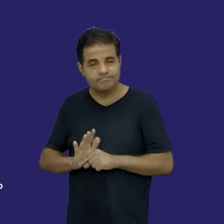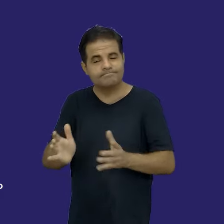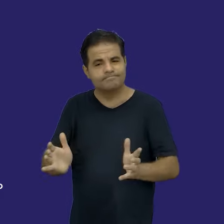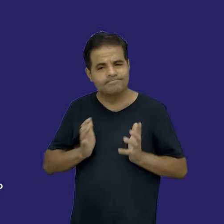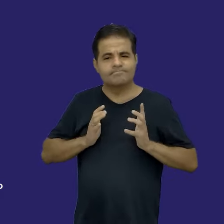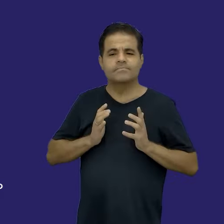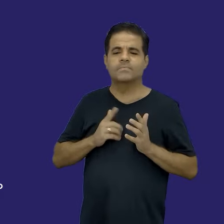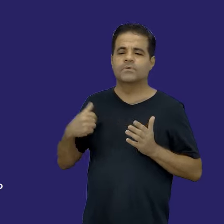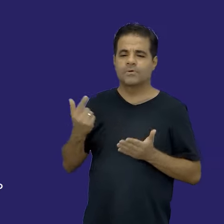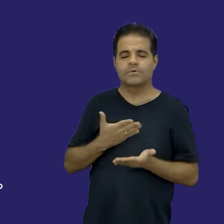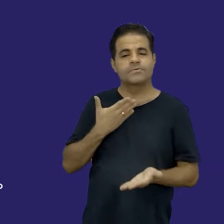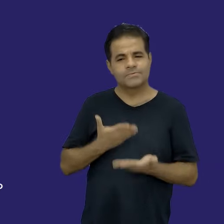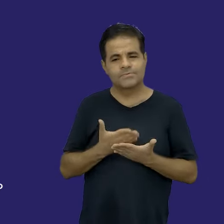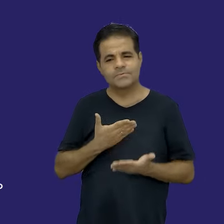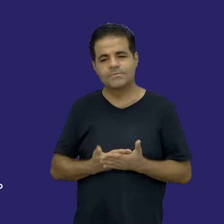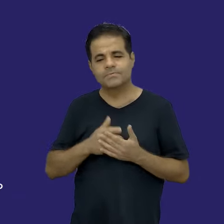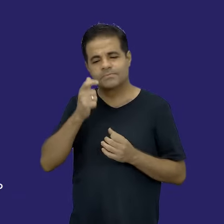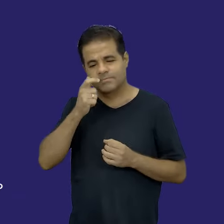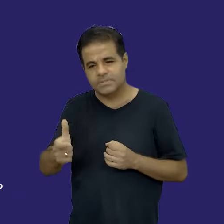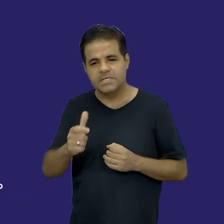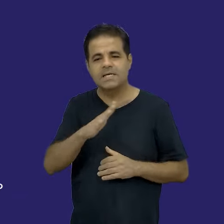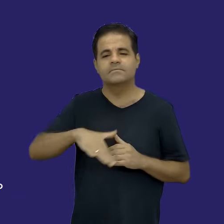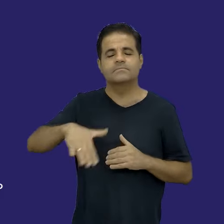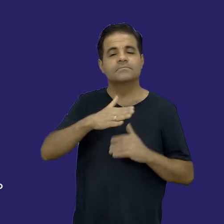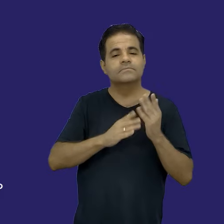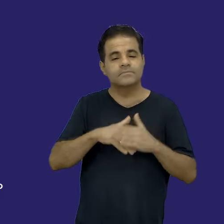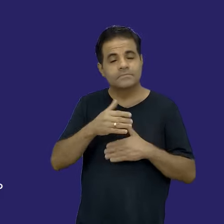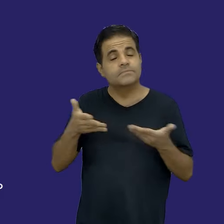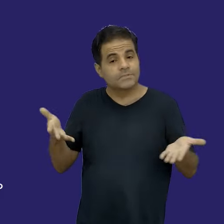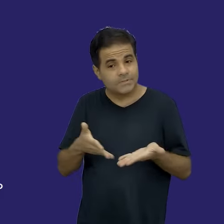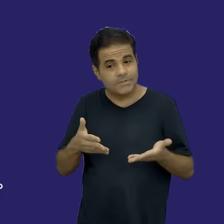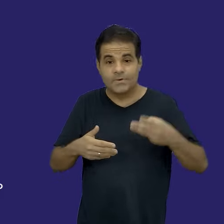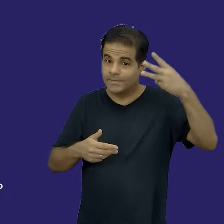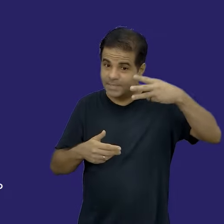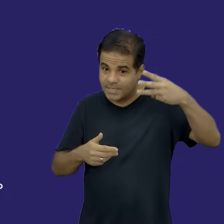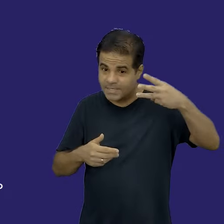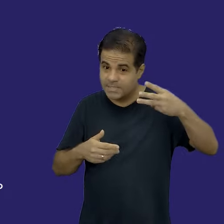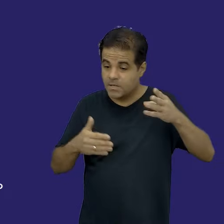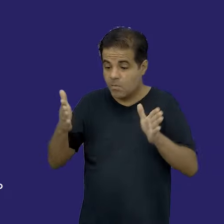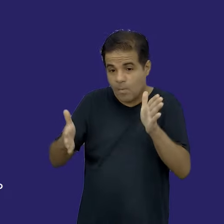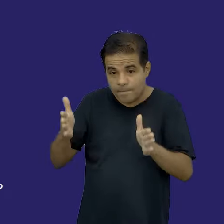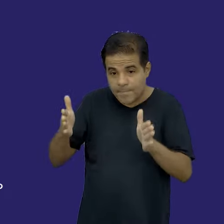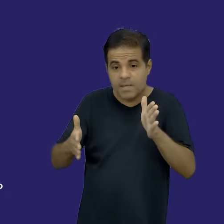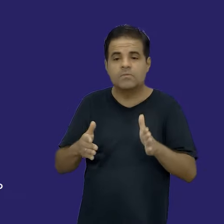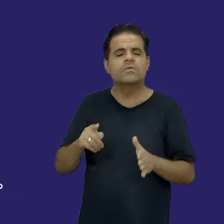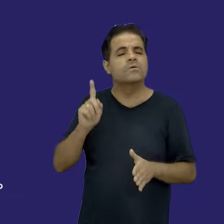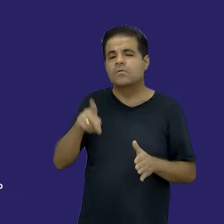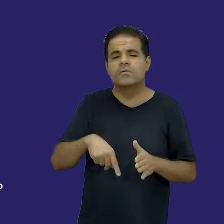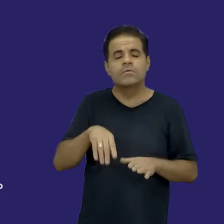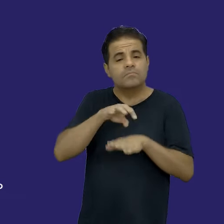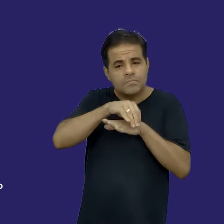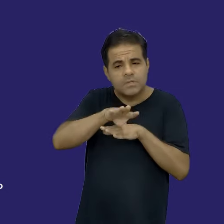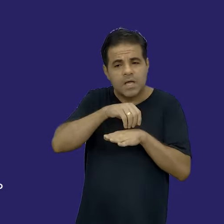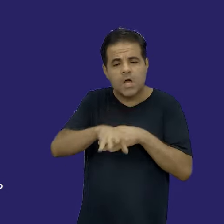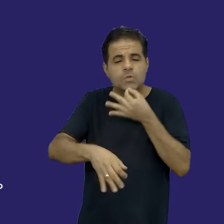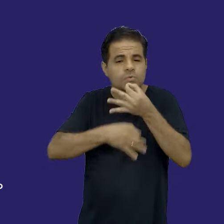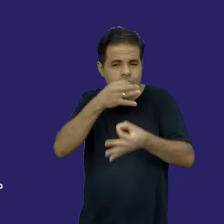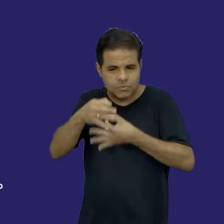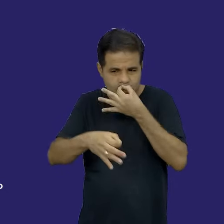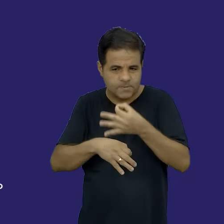nossos estudos e o nosso referencial teórico. Bom, nesse nosso terceiro momento, nós iremos dar algumas